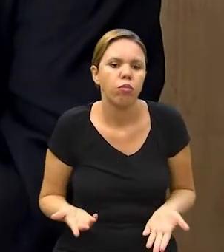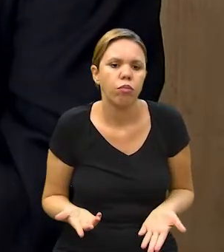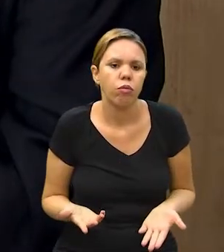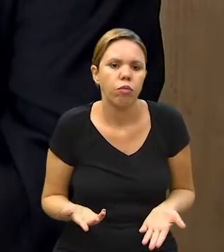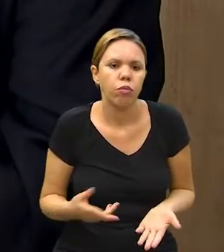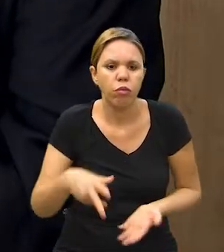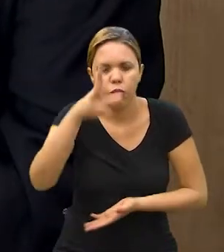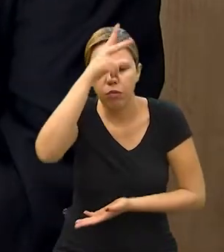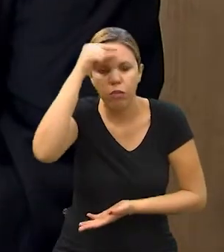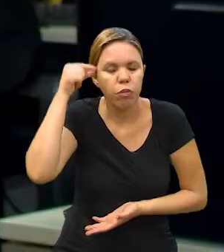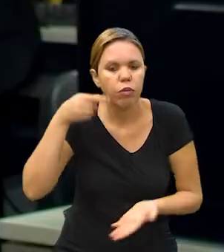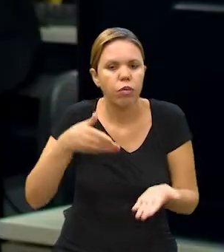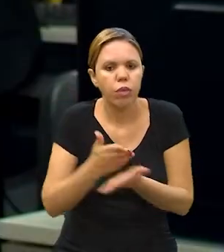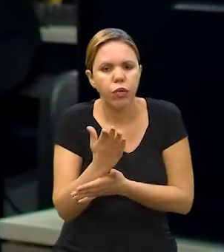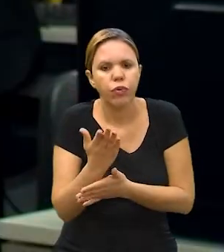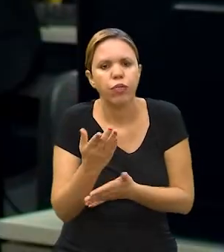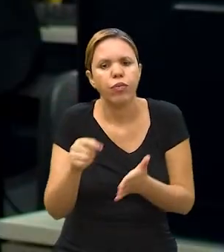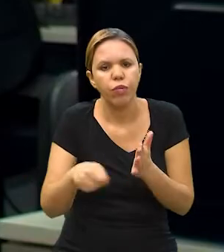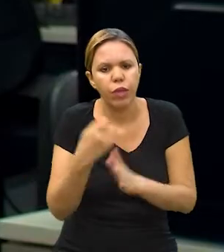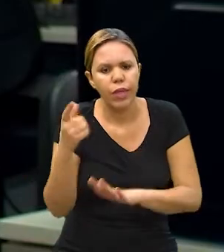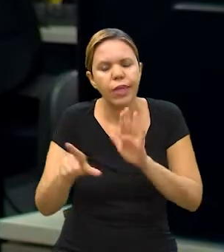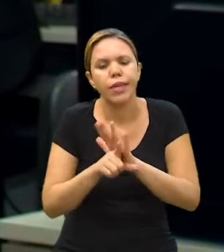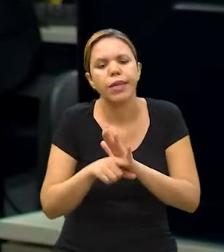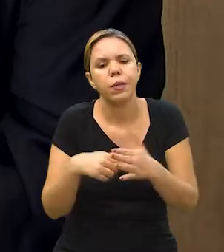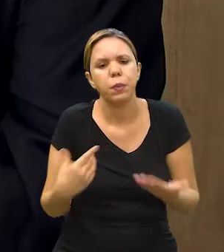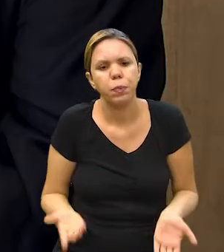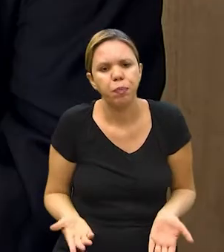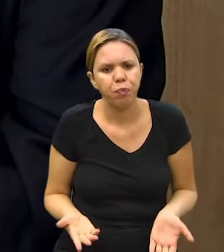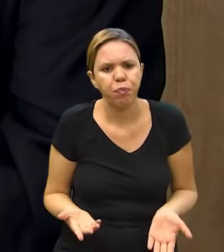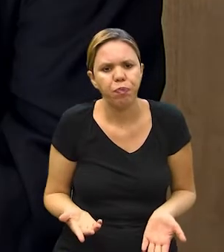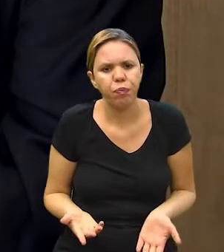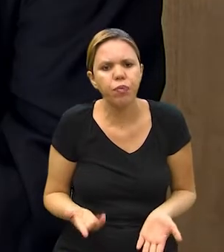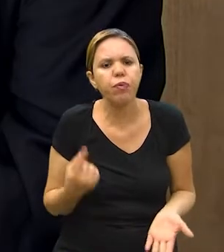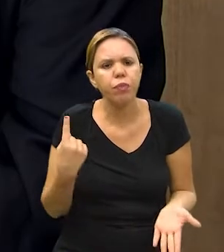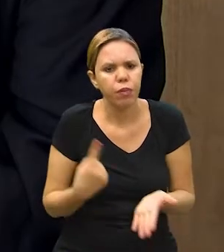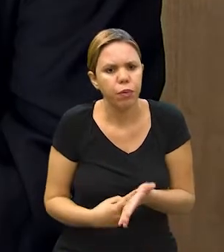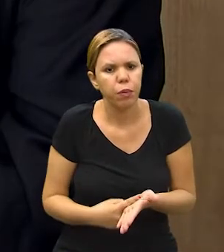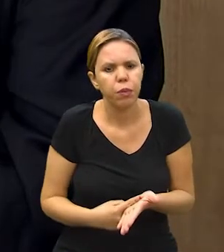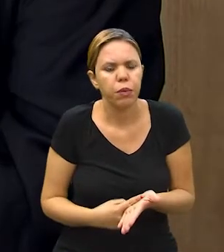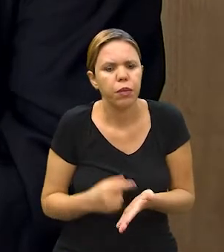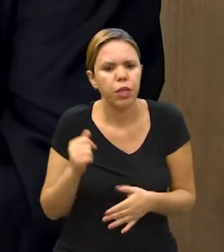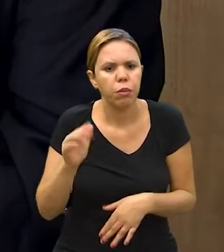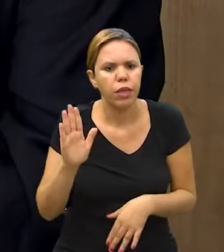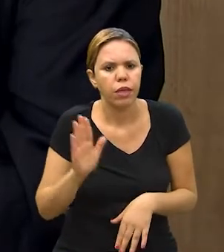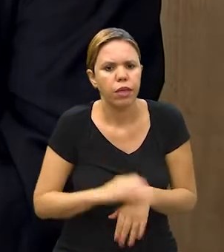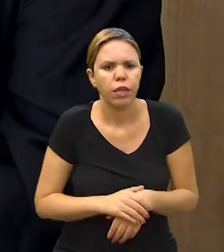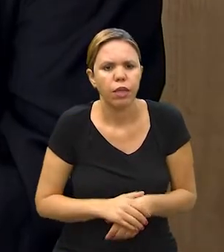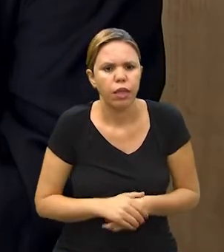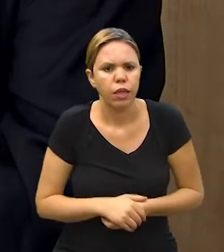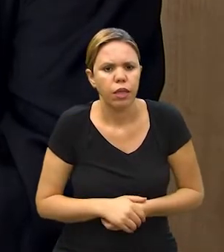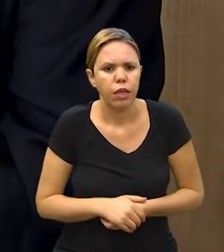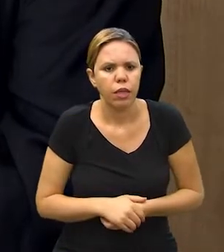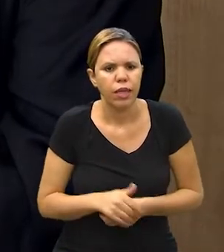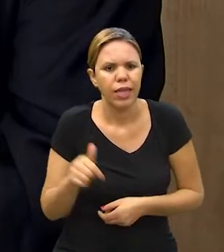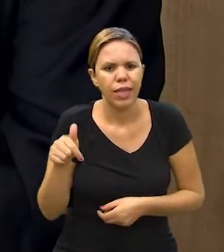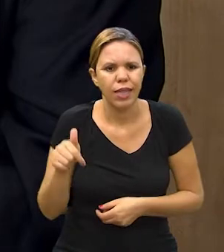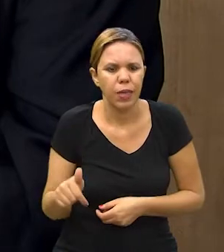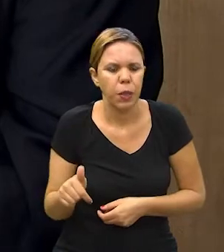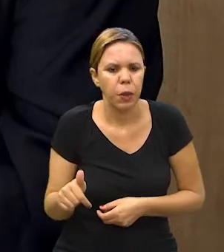o prefeito foi sancionar essa lei, ele se comprometeu com mais